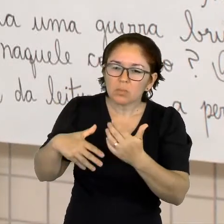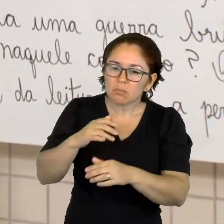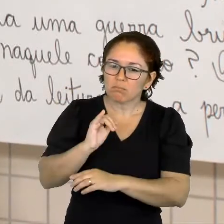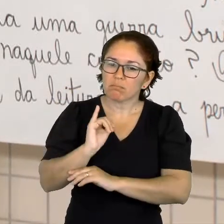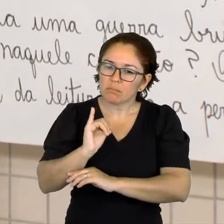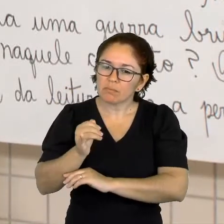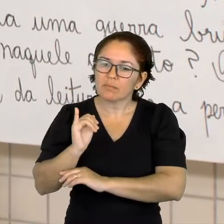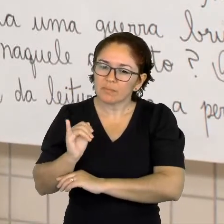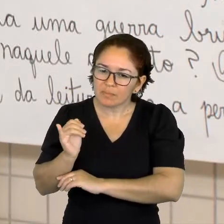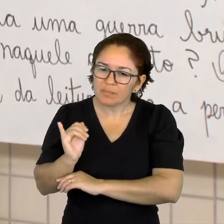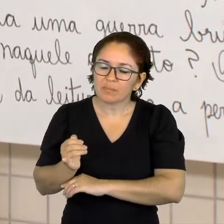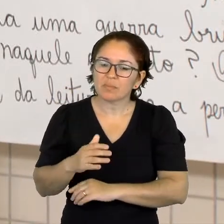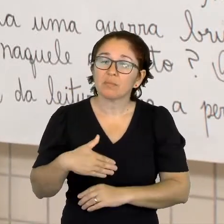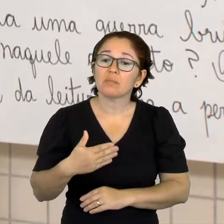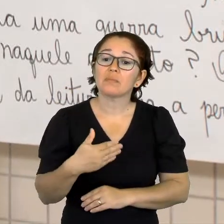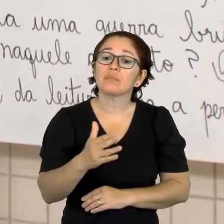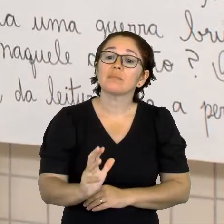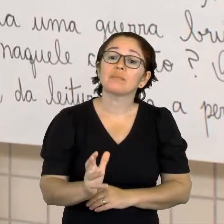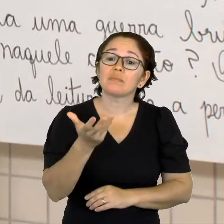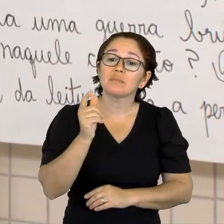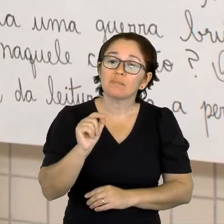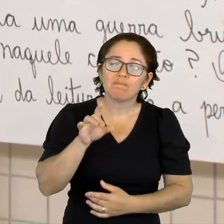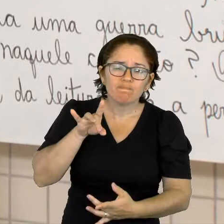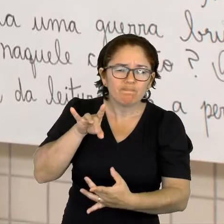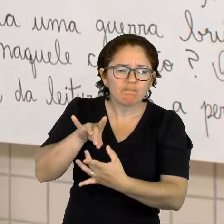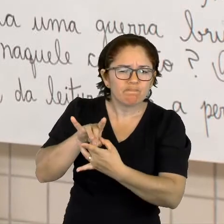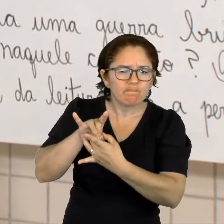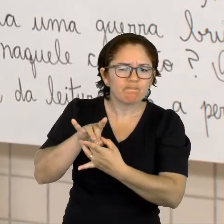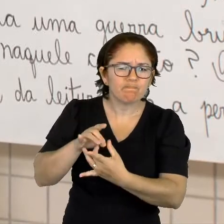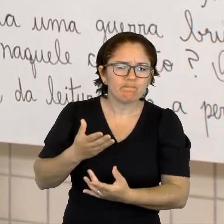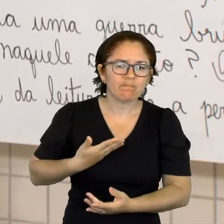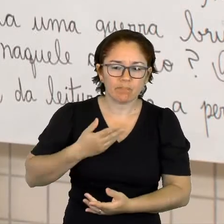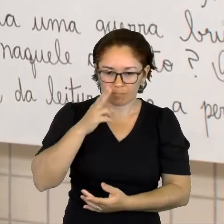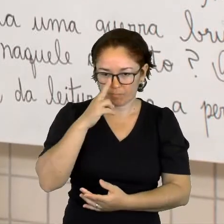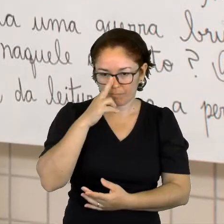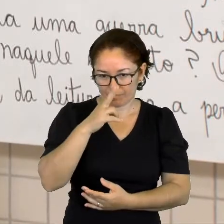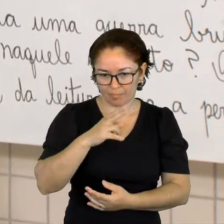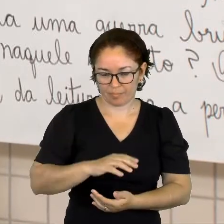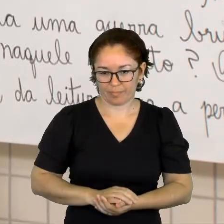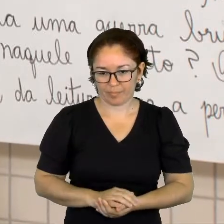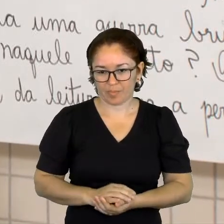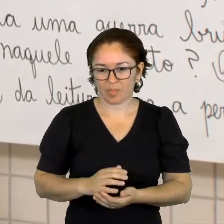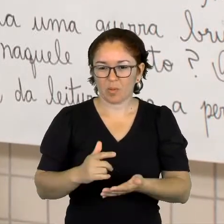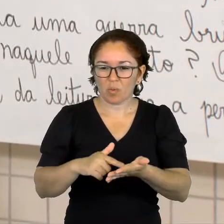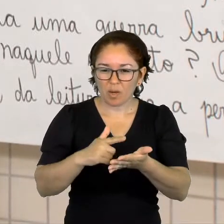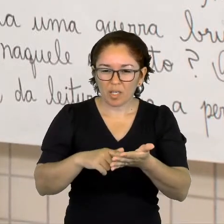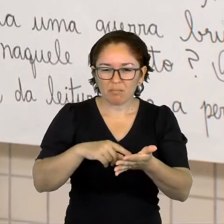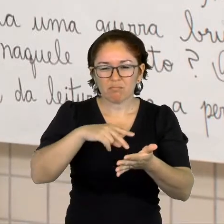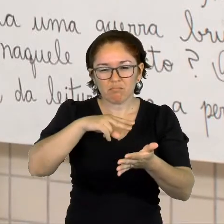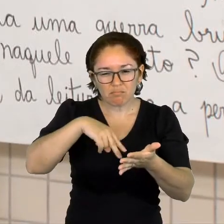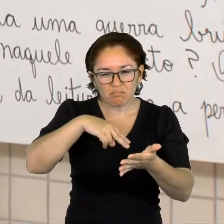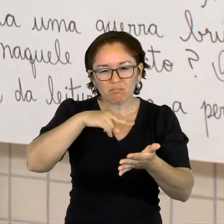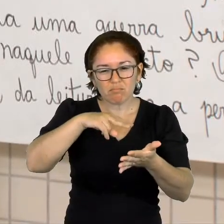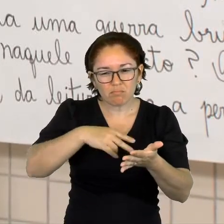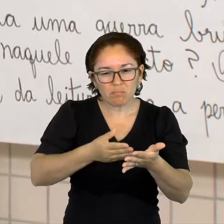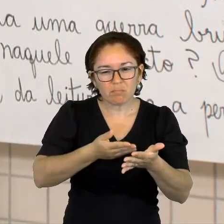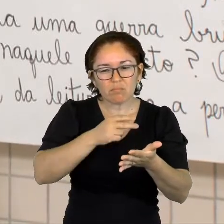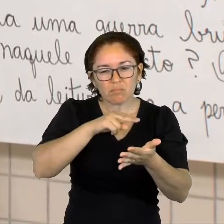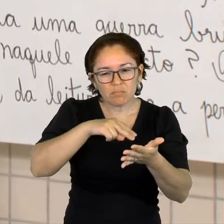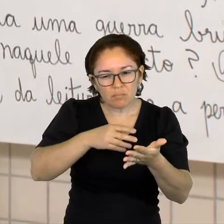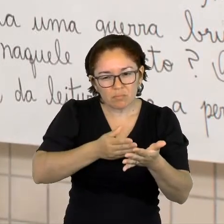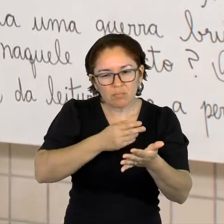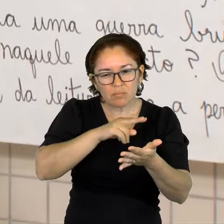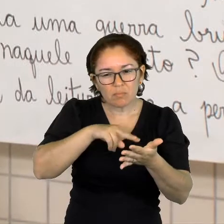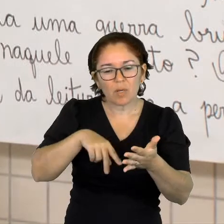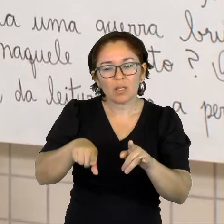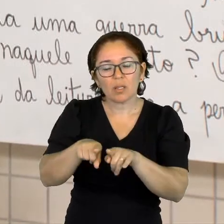a surgir uma amizade entre os dois. Durante a leitura do livro e também quando vocês assistirem ao filme,